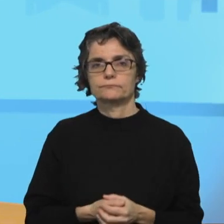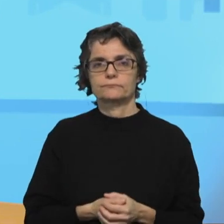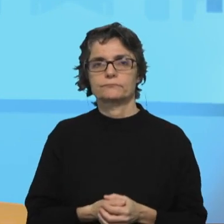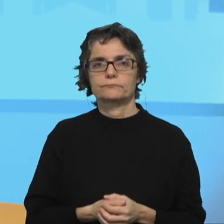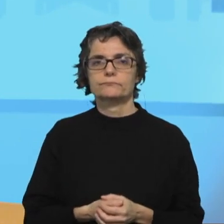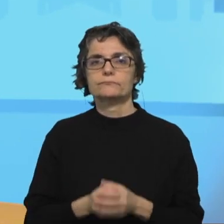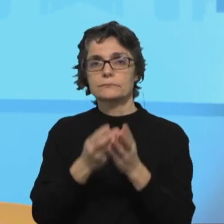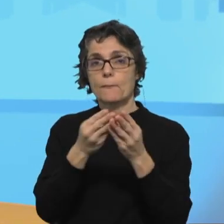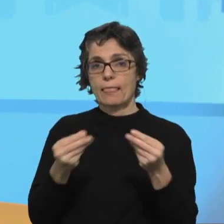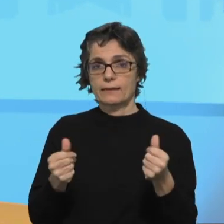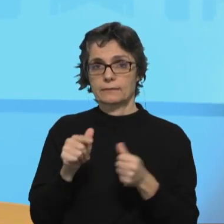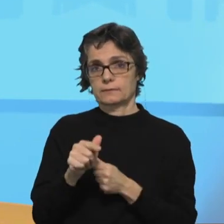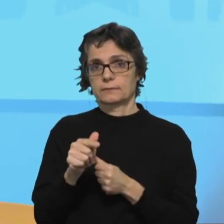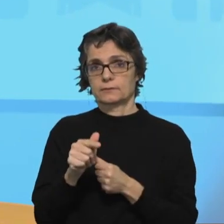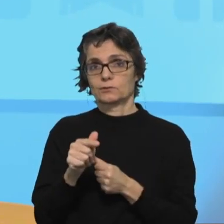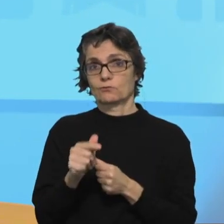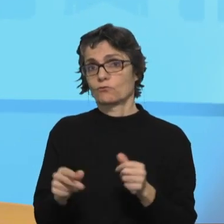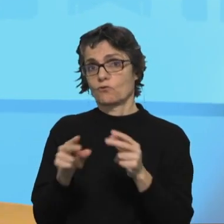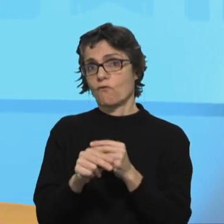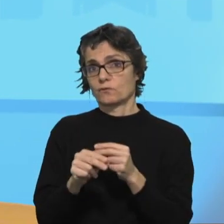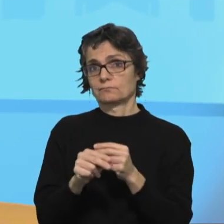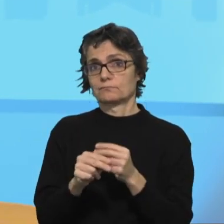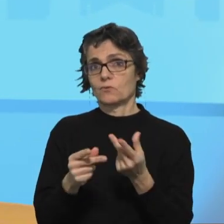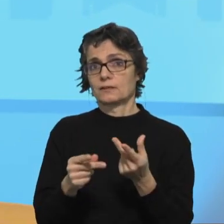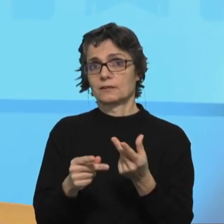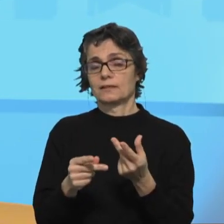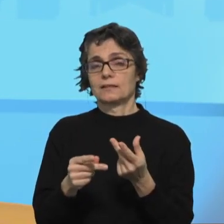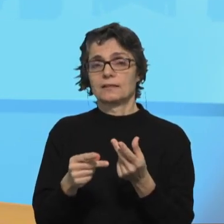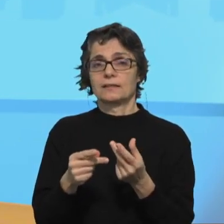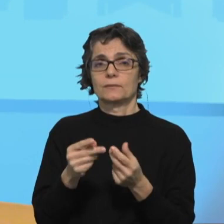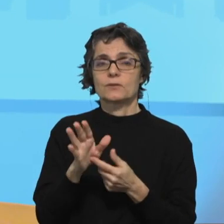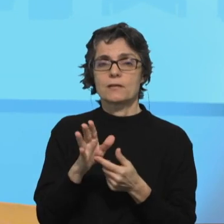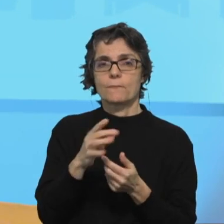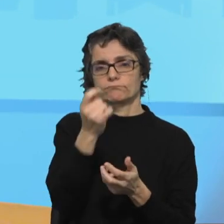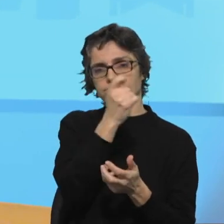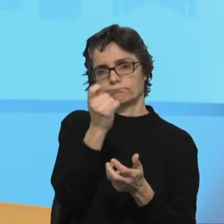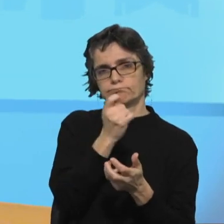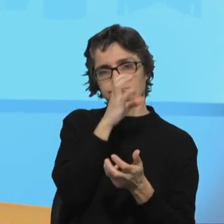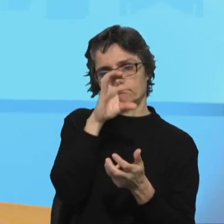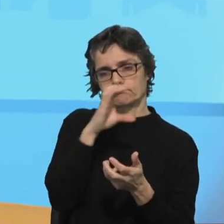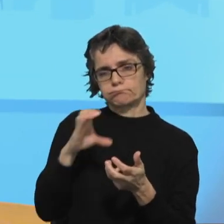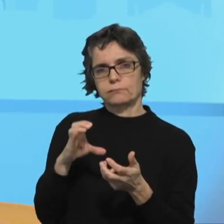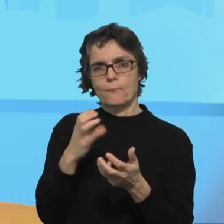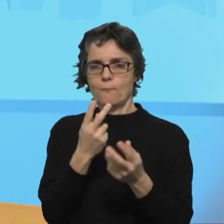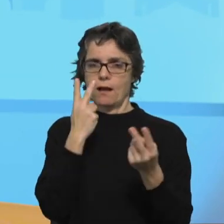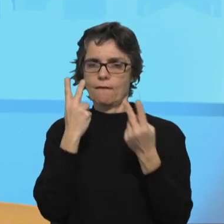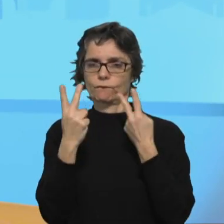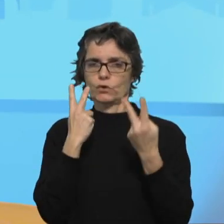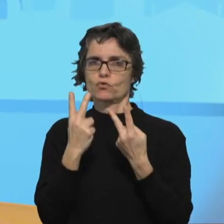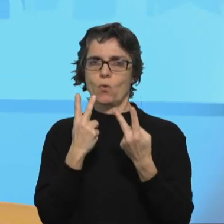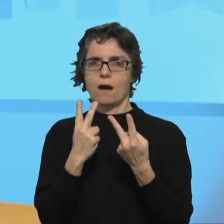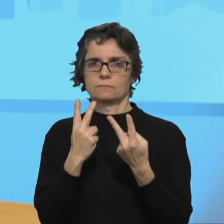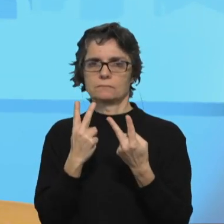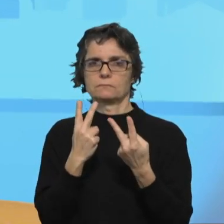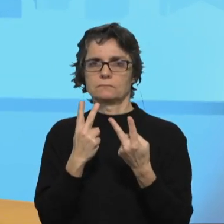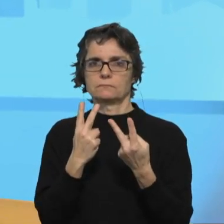de alguma forma, inovadores, também, desde logo, a carga gráfica, visual, procura estar adaptada com